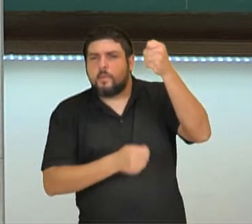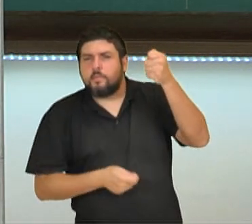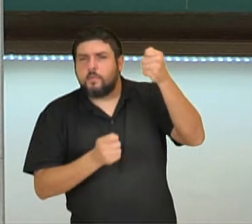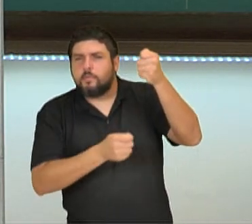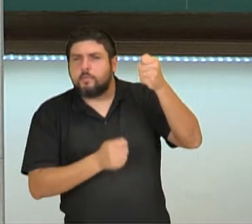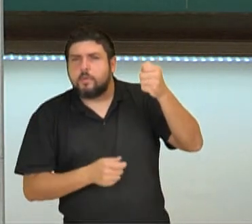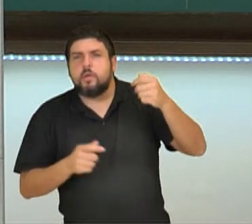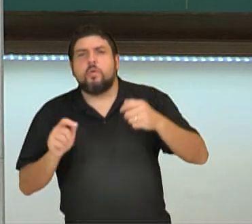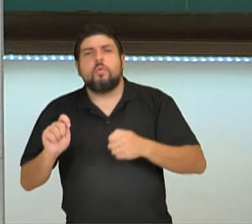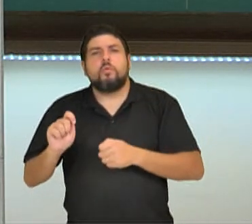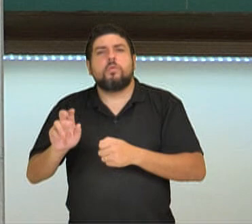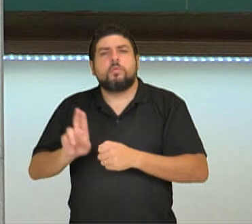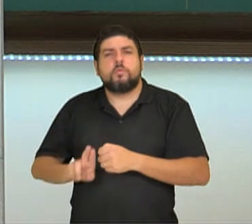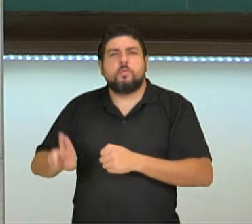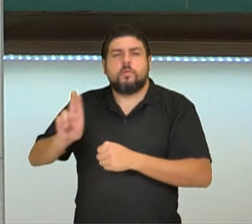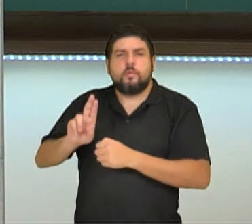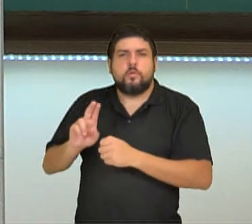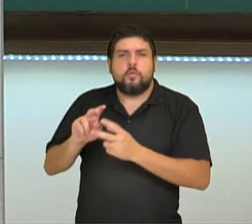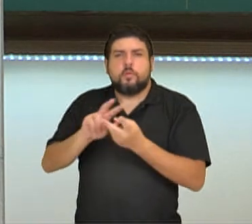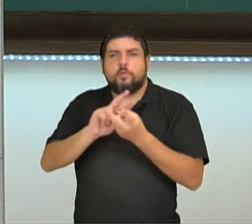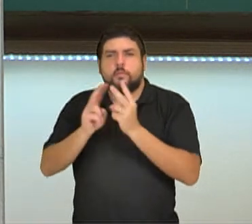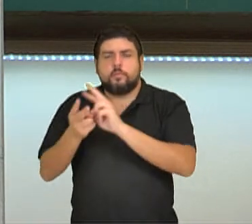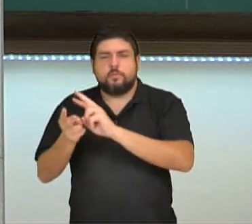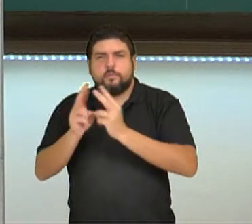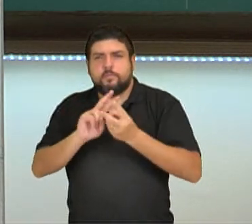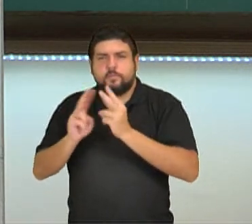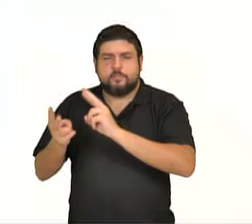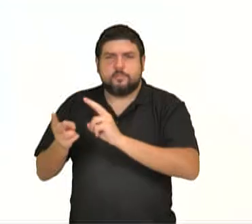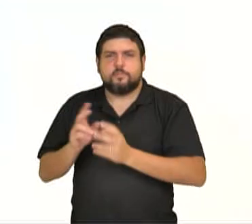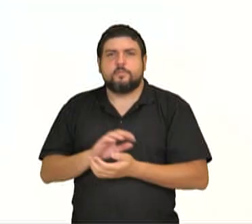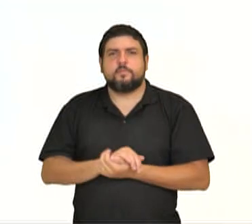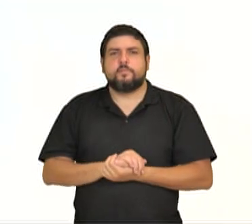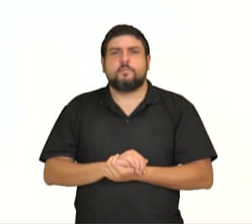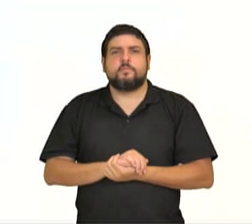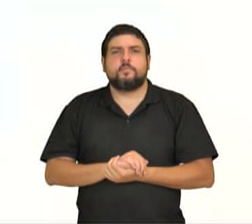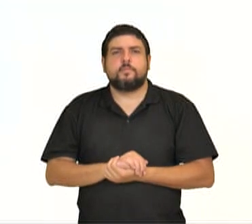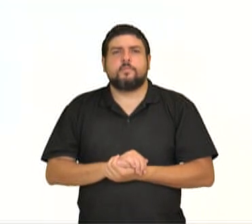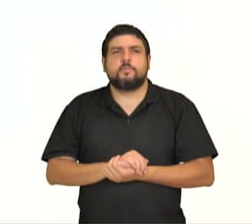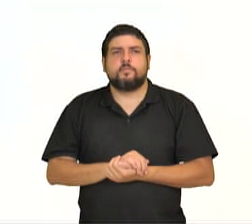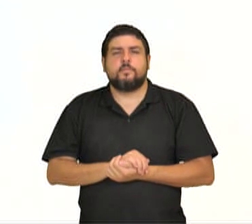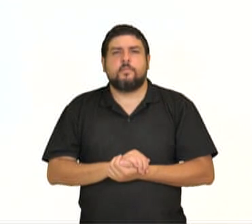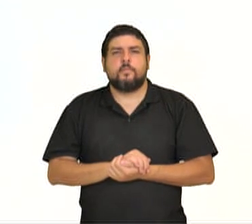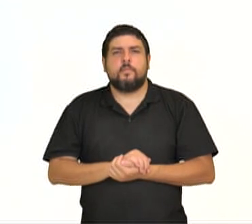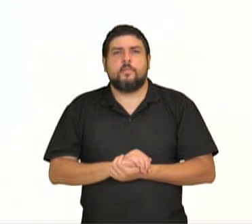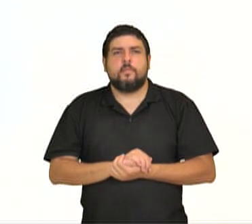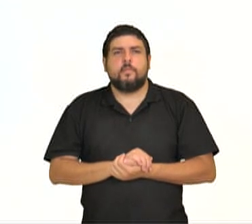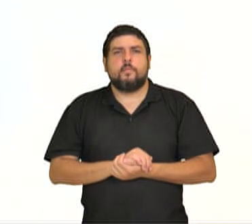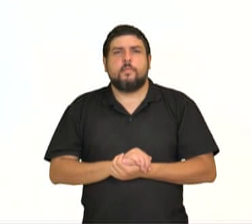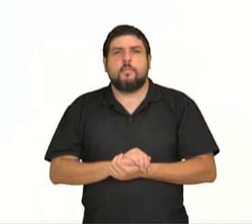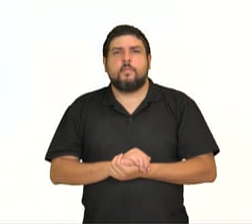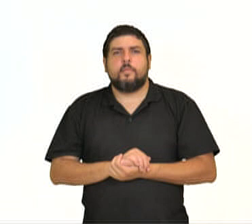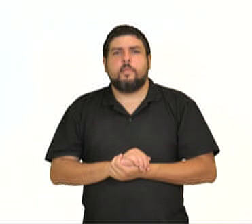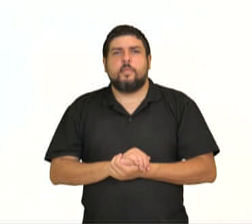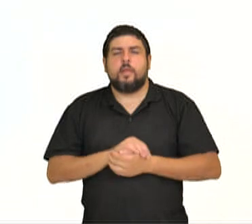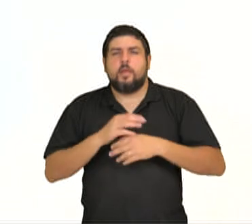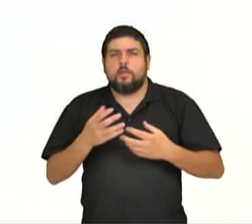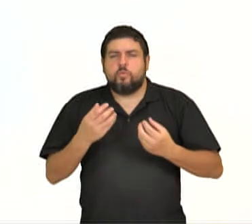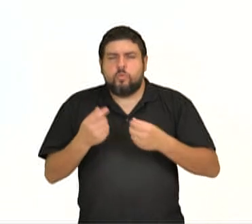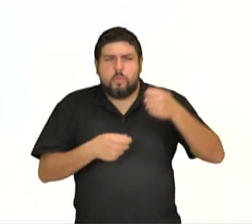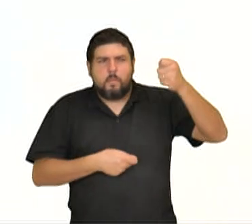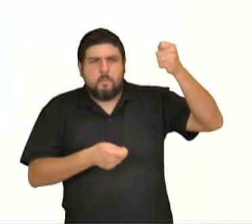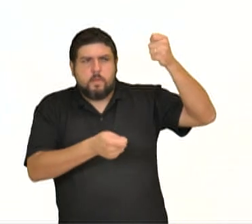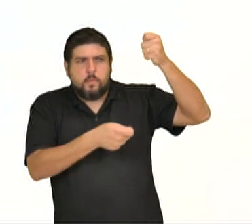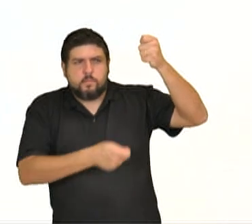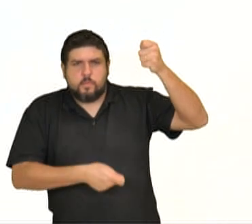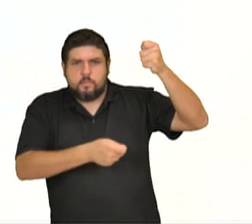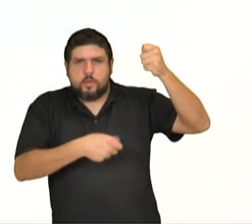utilizado para musicar a roda de capoeira. Então, a forma atual como o berimbau é usado